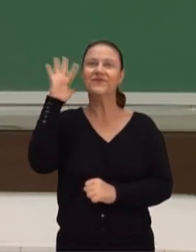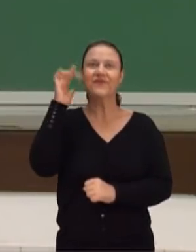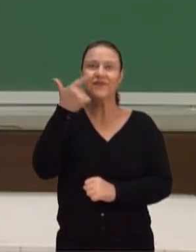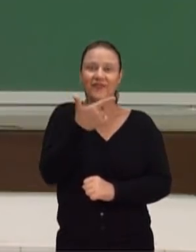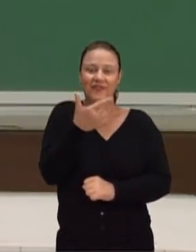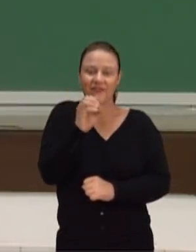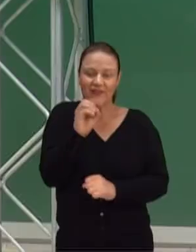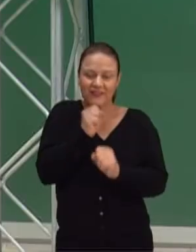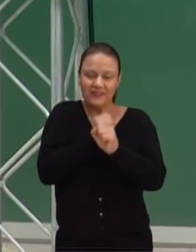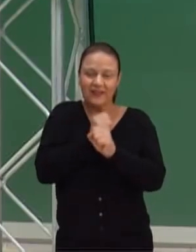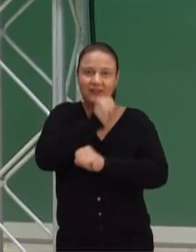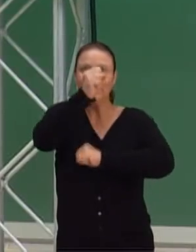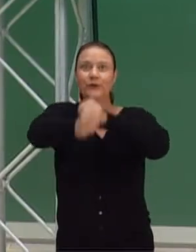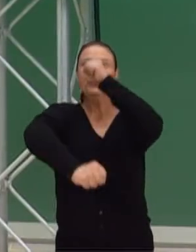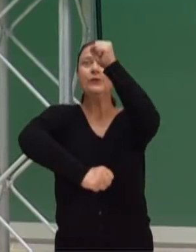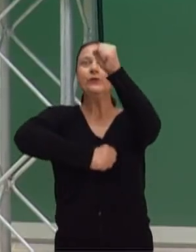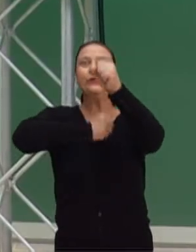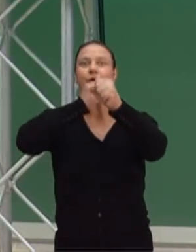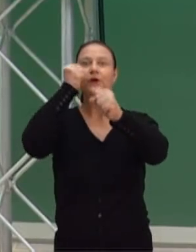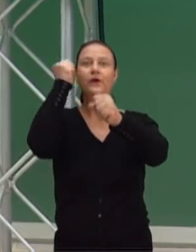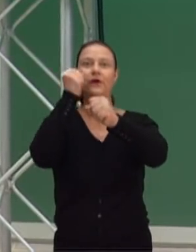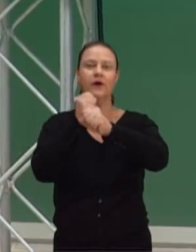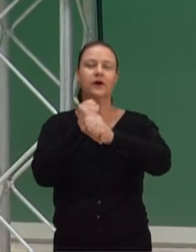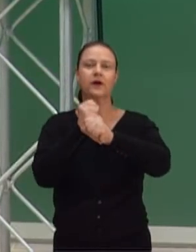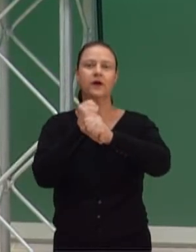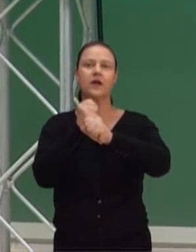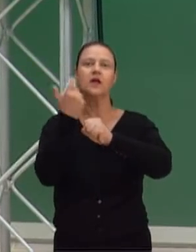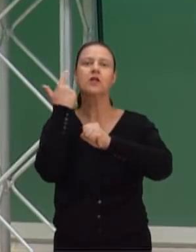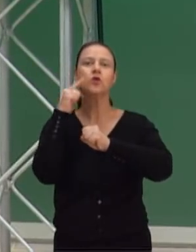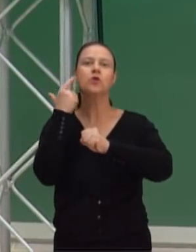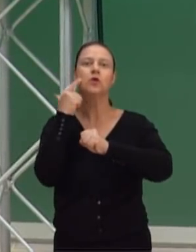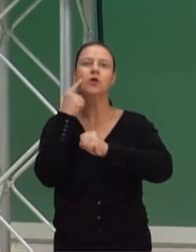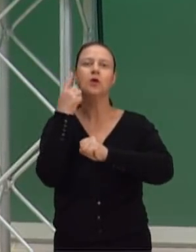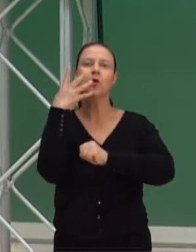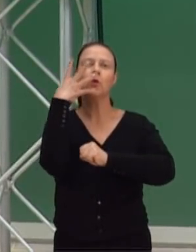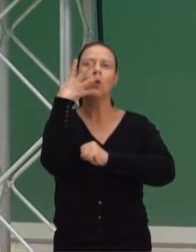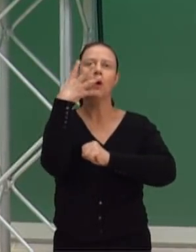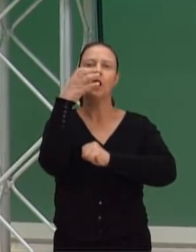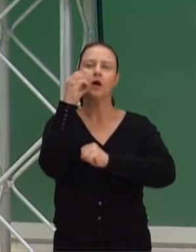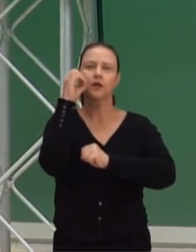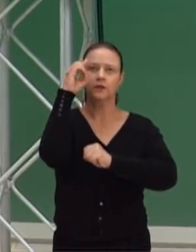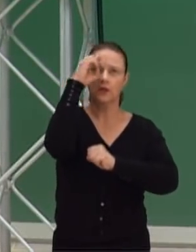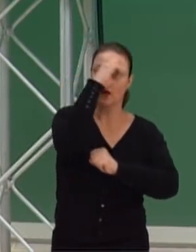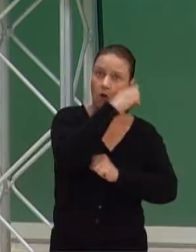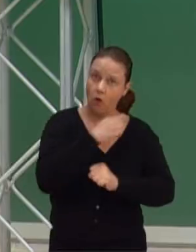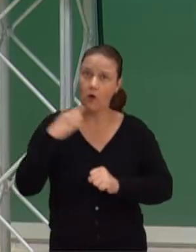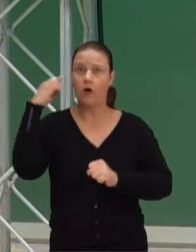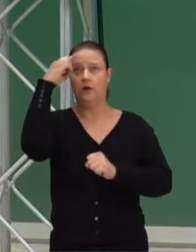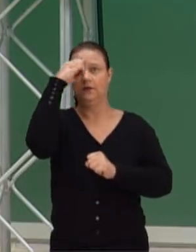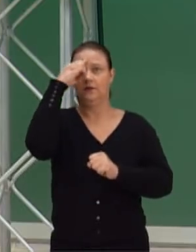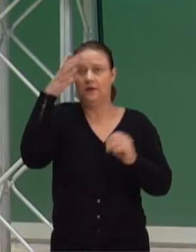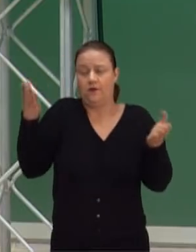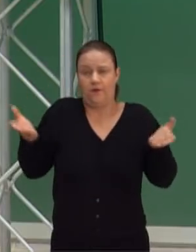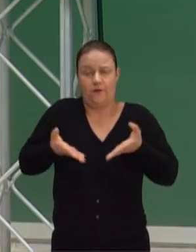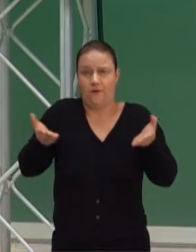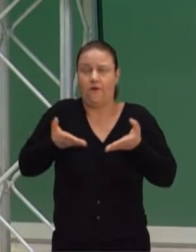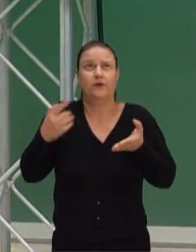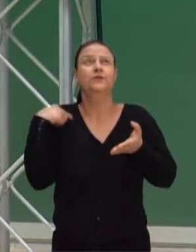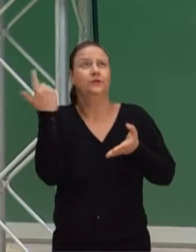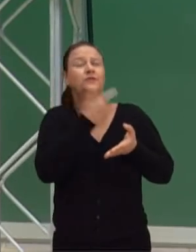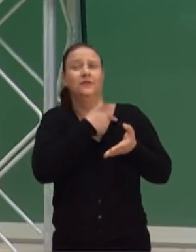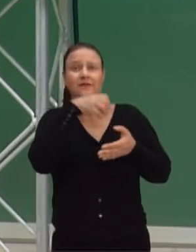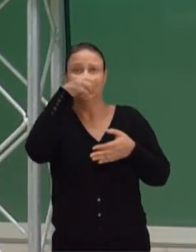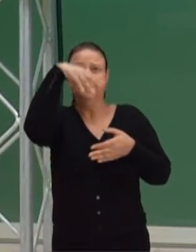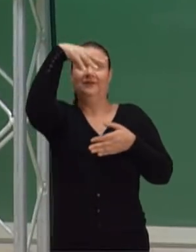fazer com que uma lâmpada elétrica ficasse acesa por 40 horas. E nós temos a lâmpada elétrica hoje por causa